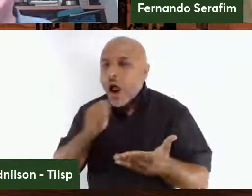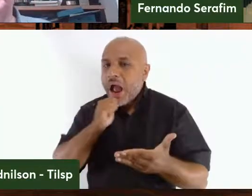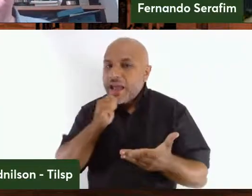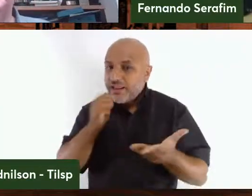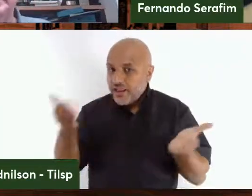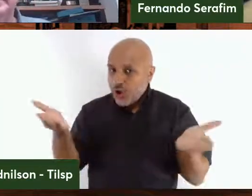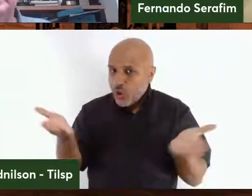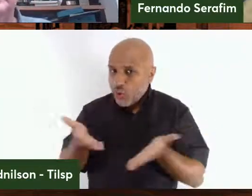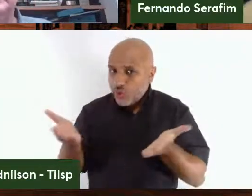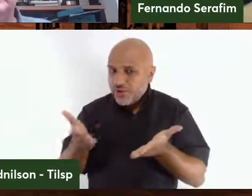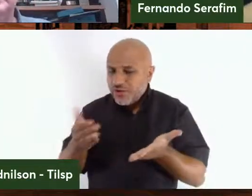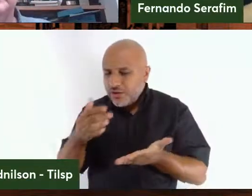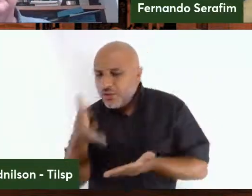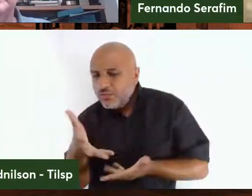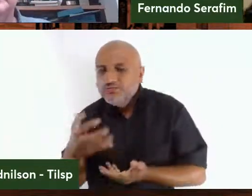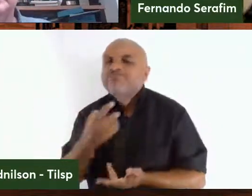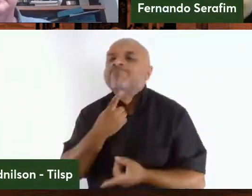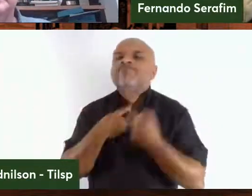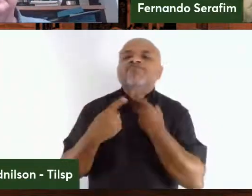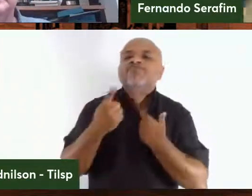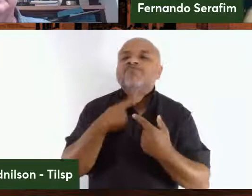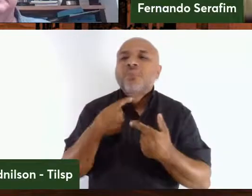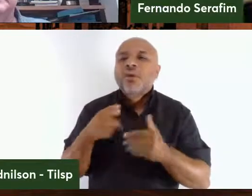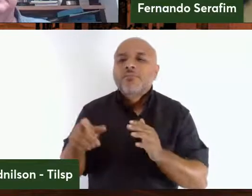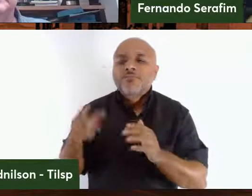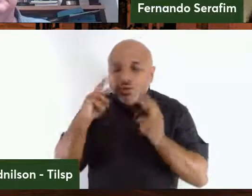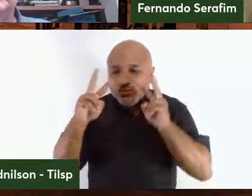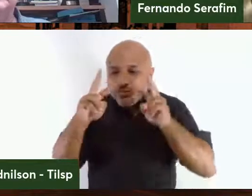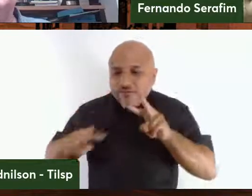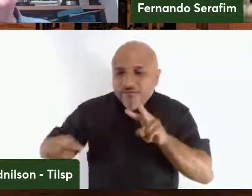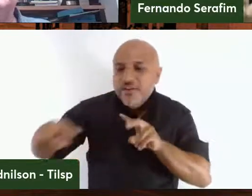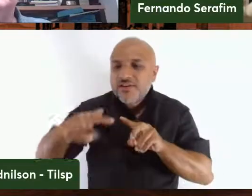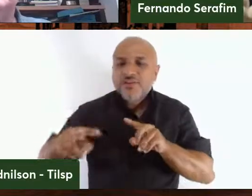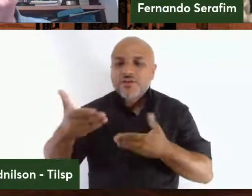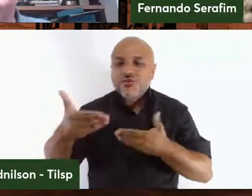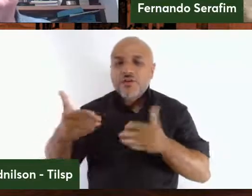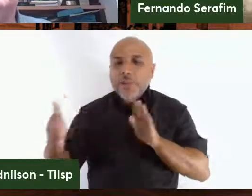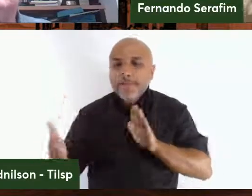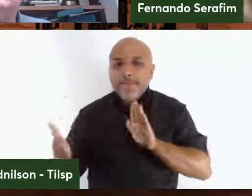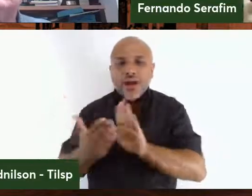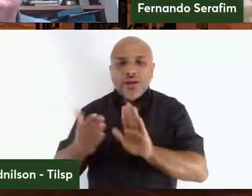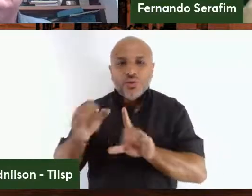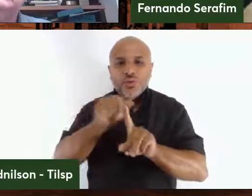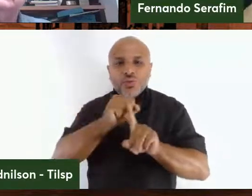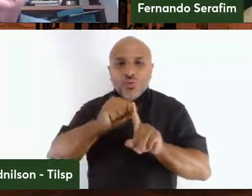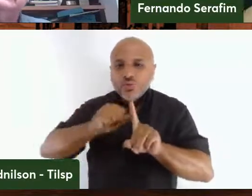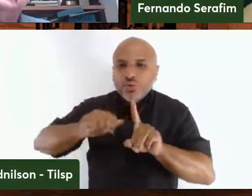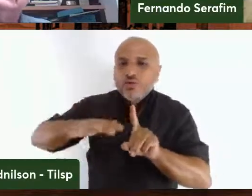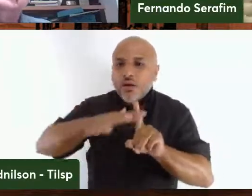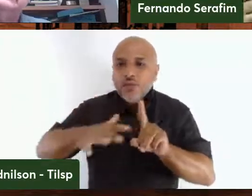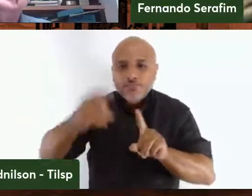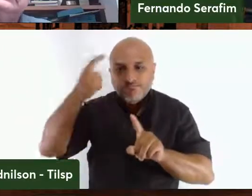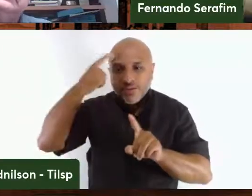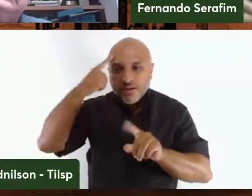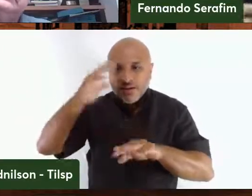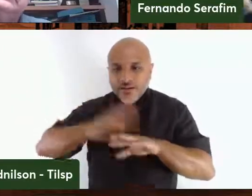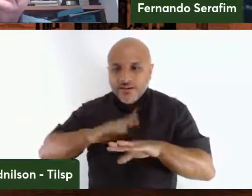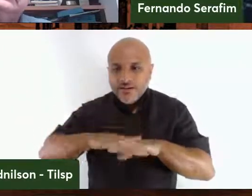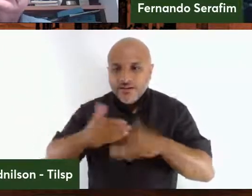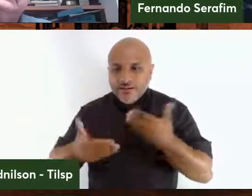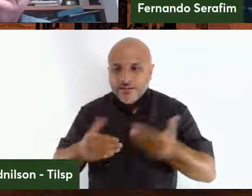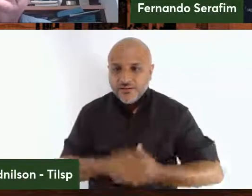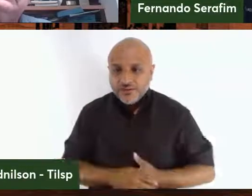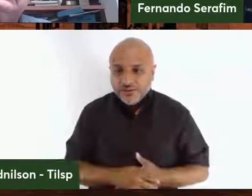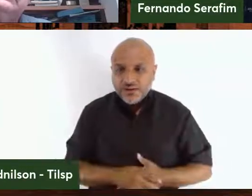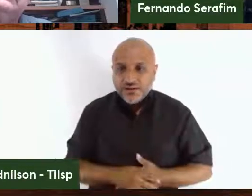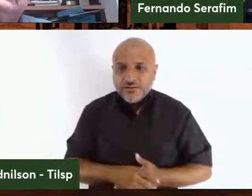hoje, as suas expectativas do ponto de vista de impacto social? Né? Quando você pensa na obra Dois Irmãos, hoje, ou